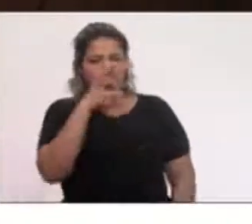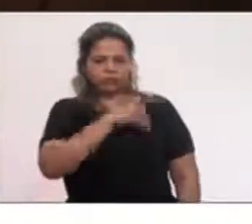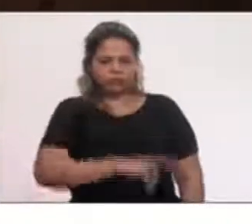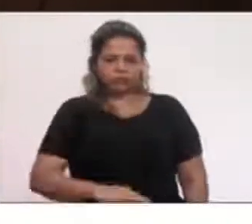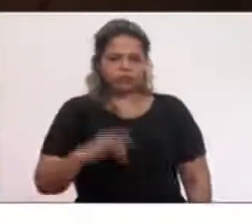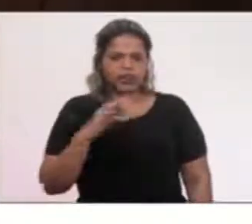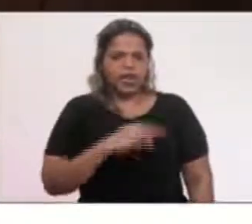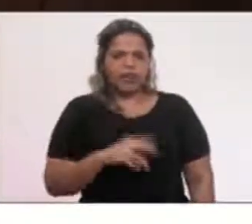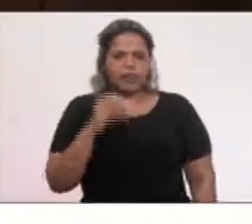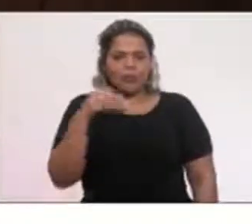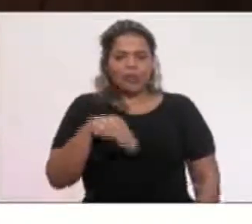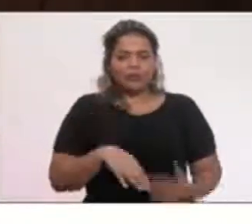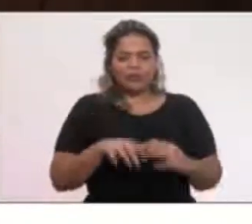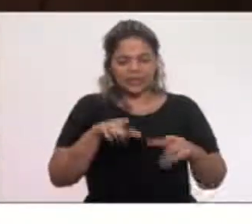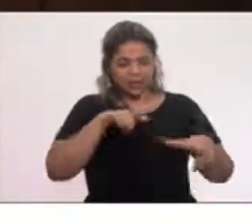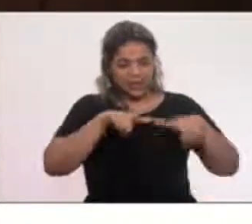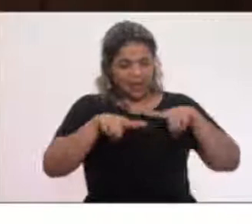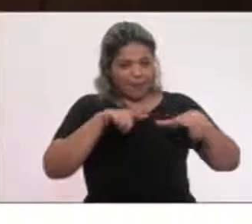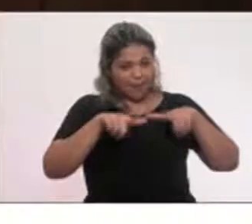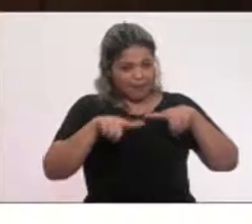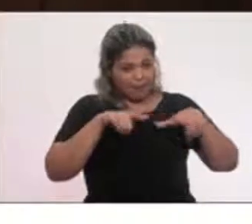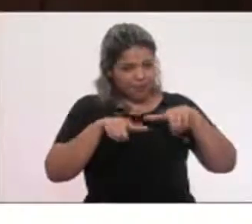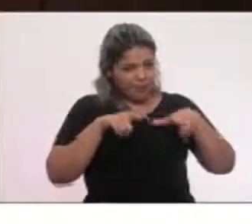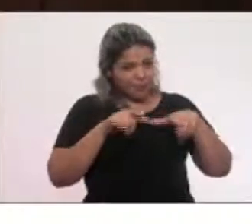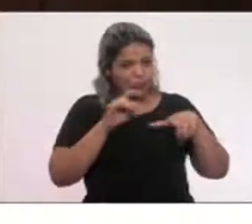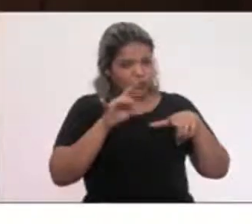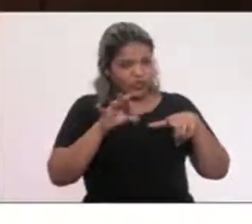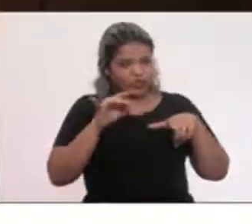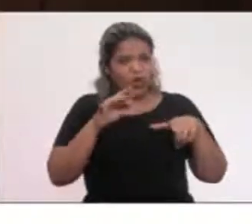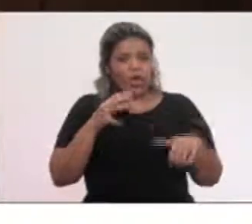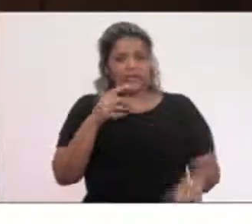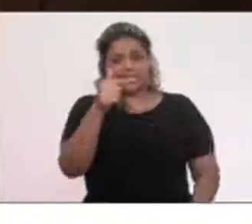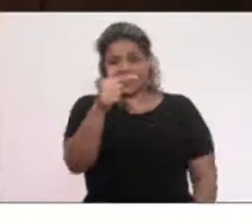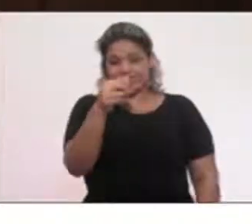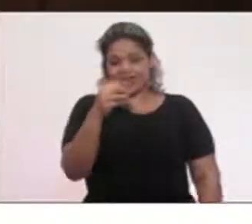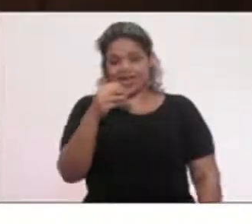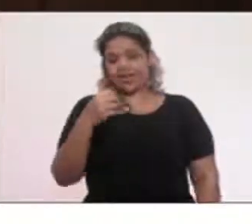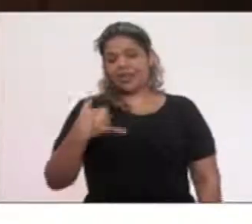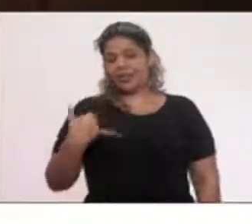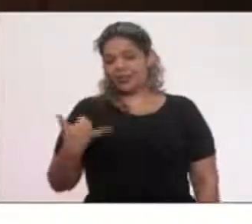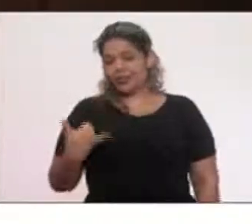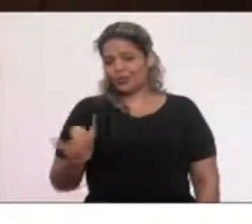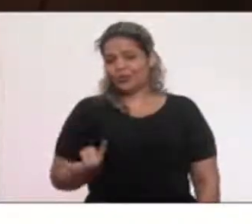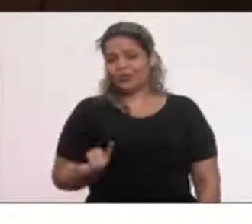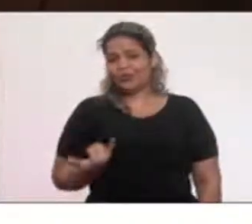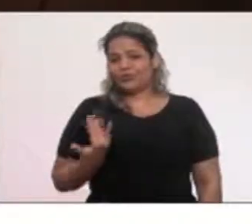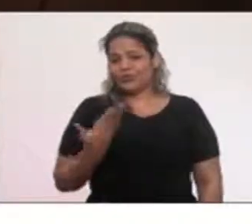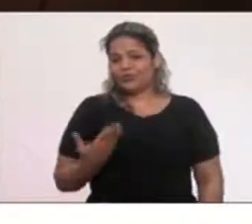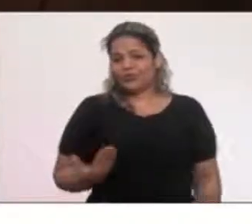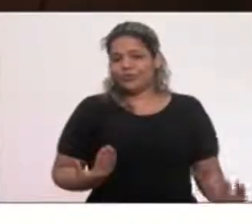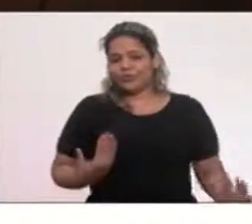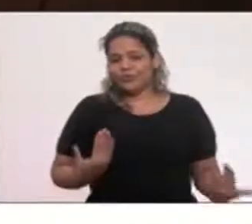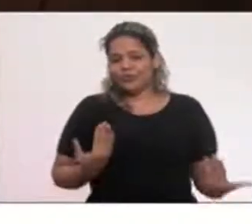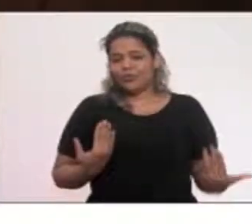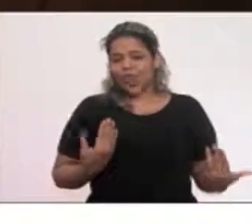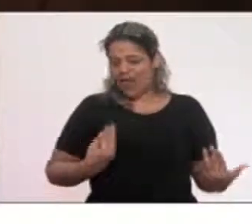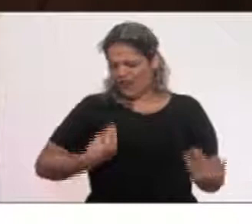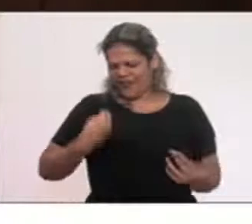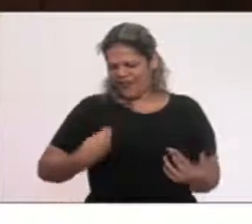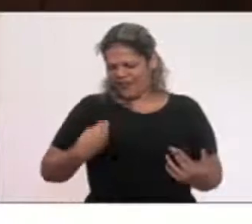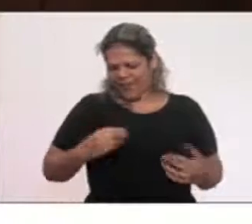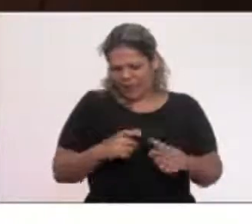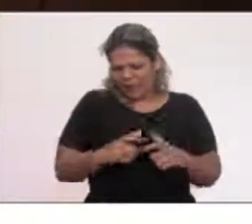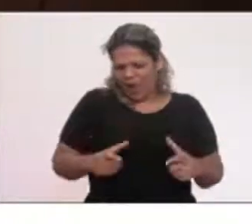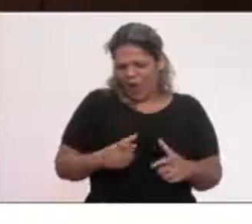mínimo, só para quando os trabalhadores e trabalhadoras completarem 70 anos. A expectativa de vida na maior parte dos